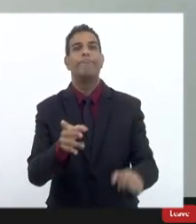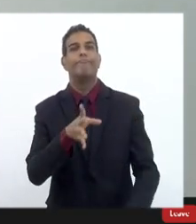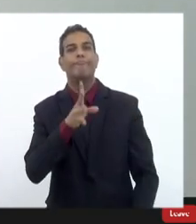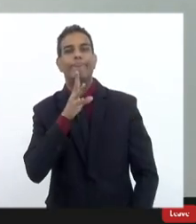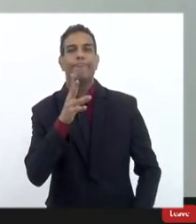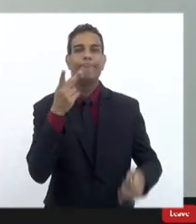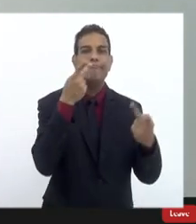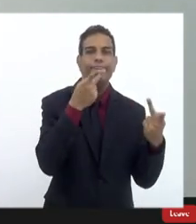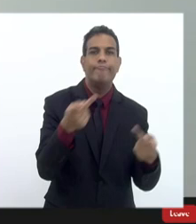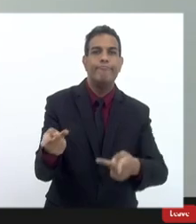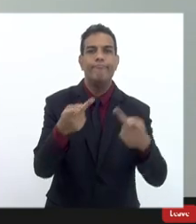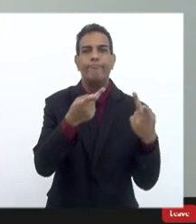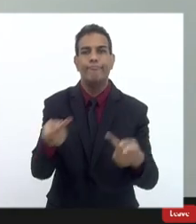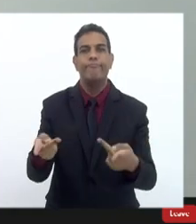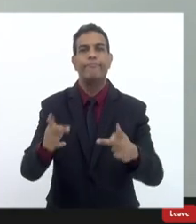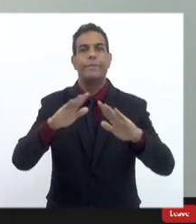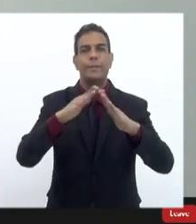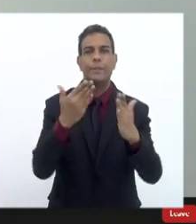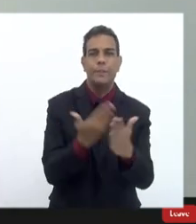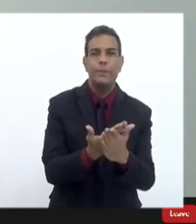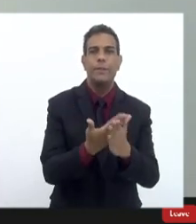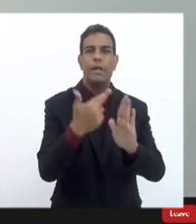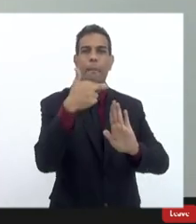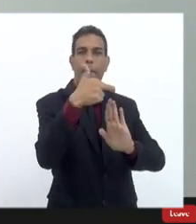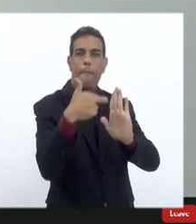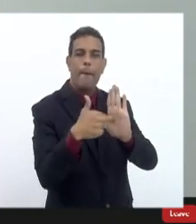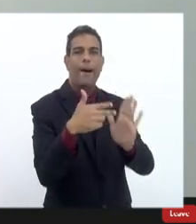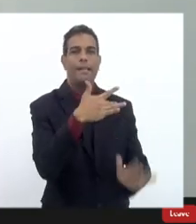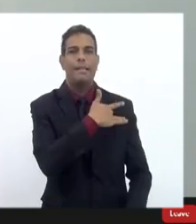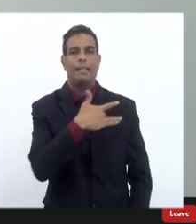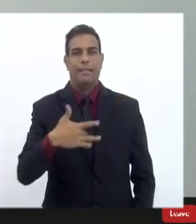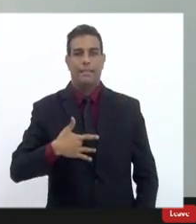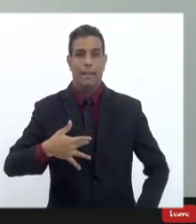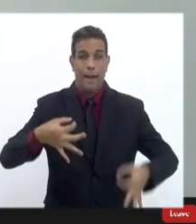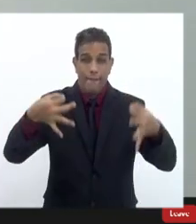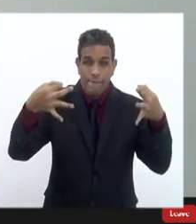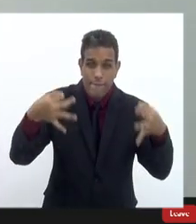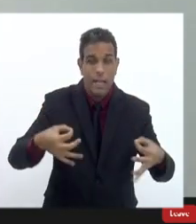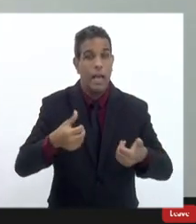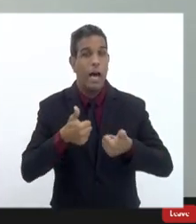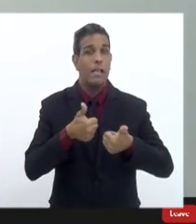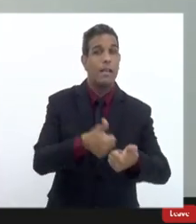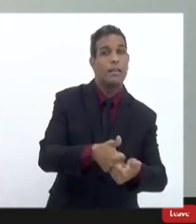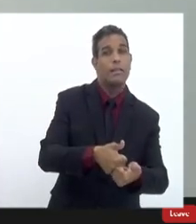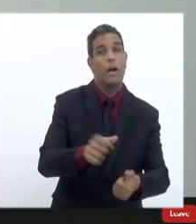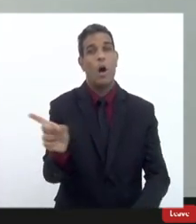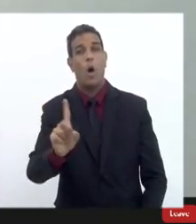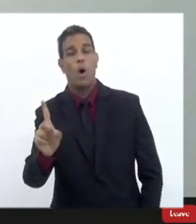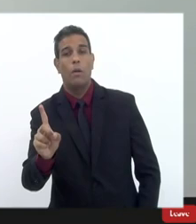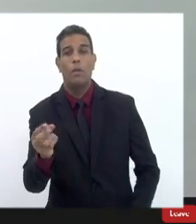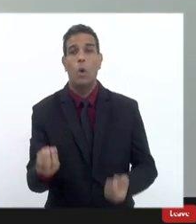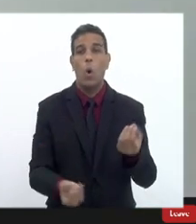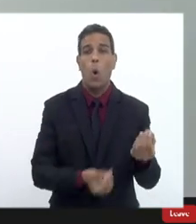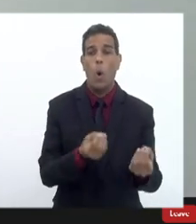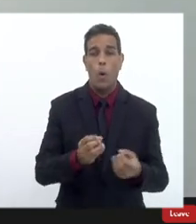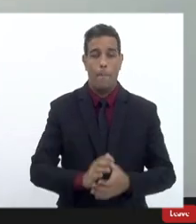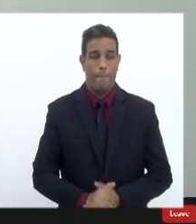ambientes e verificando se aqueles protocolos estão na prática sendo observados. Nós